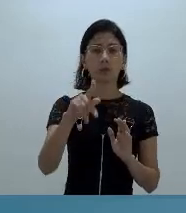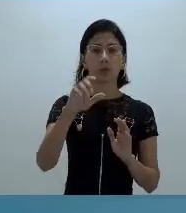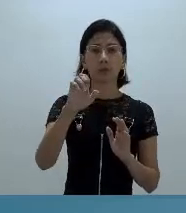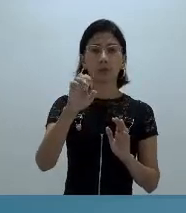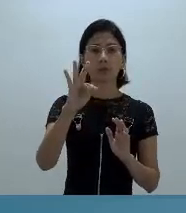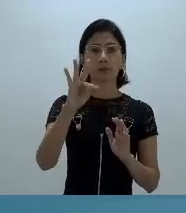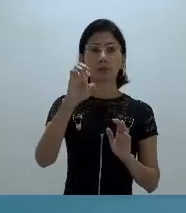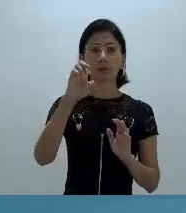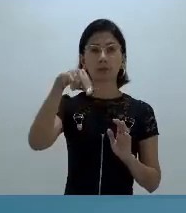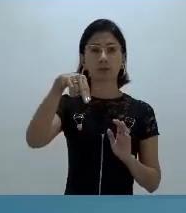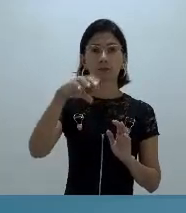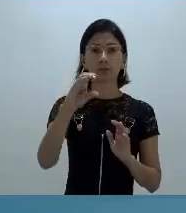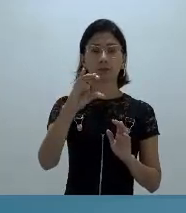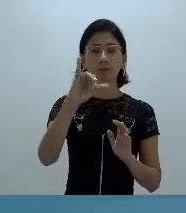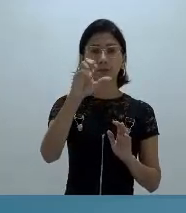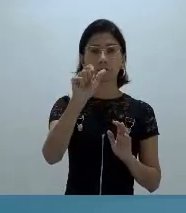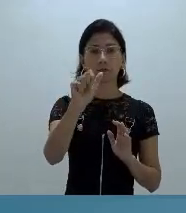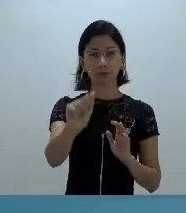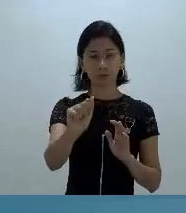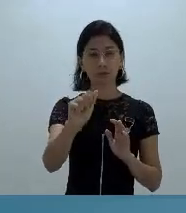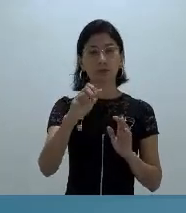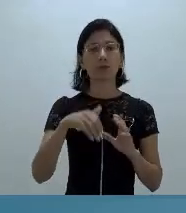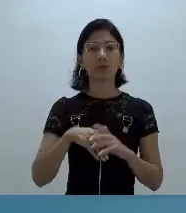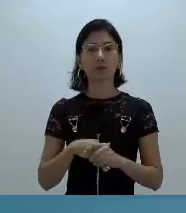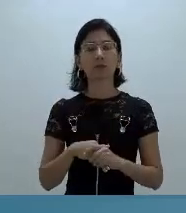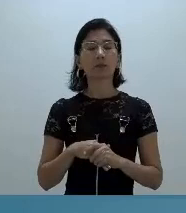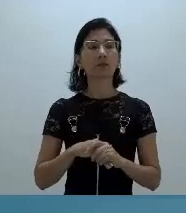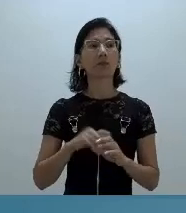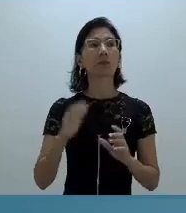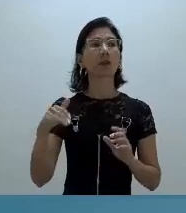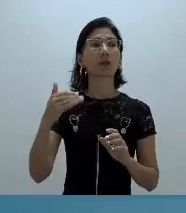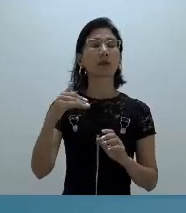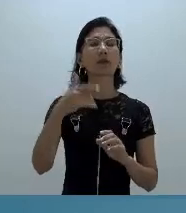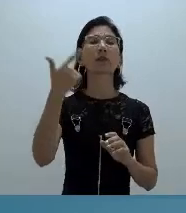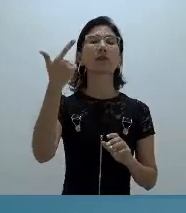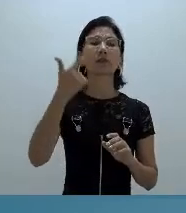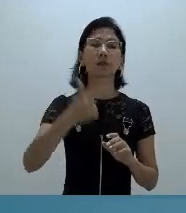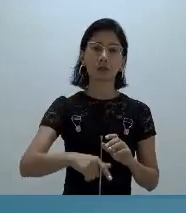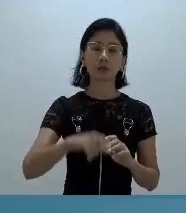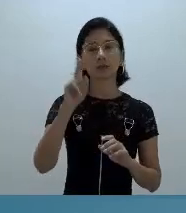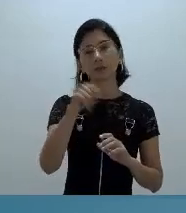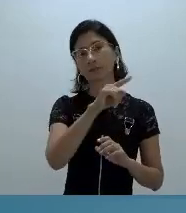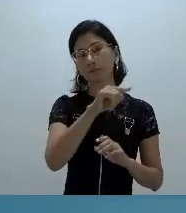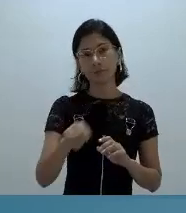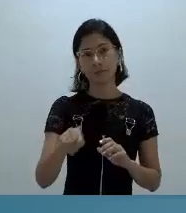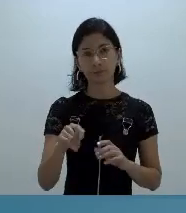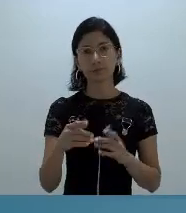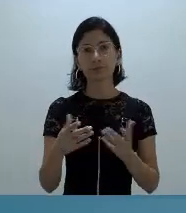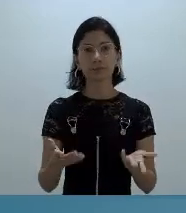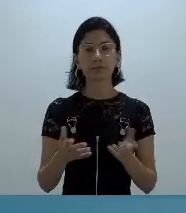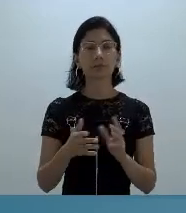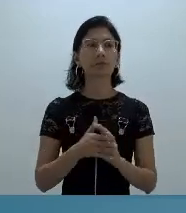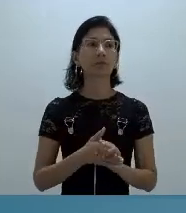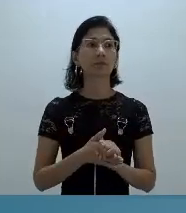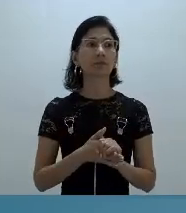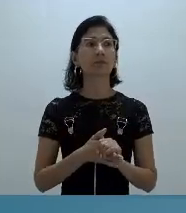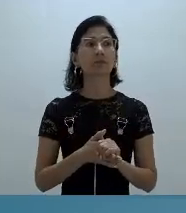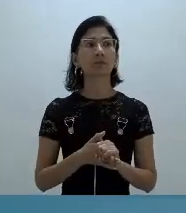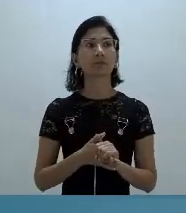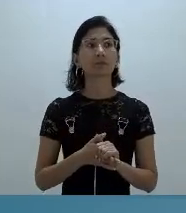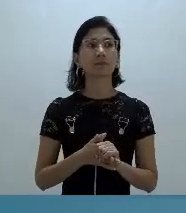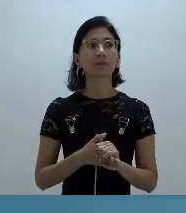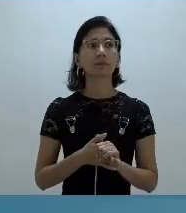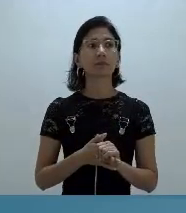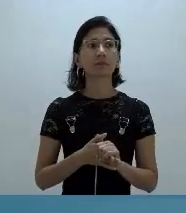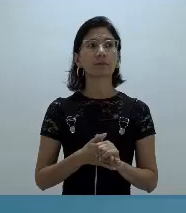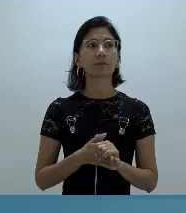mais uma vez para o STJ e lá foi rejeitada liminarmente a ação rescisória, tornando